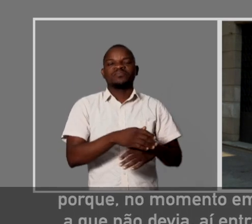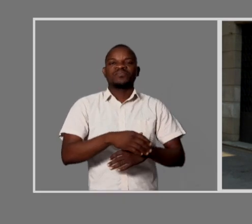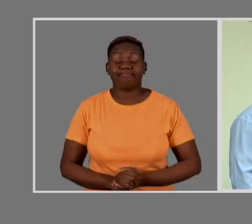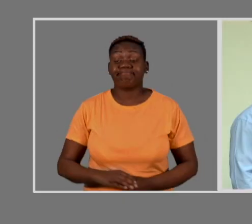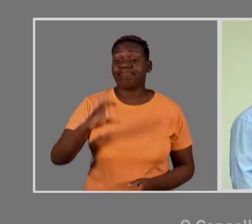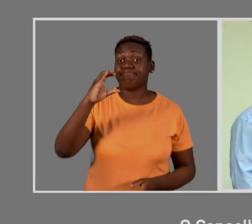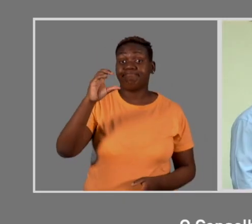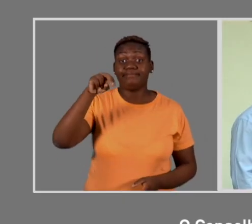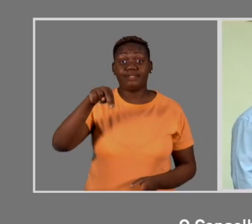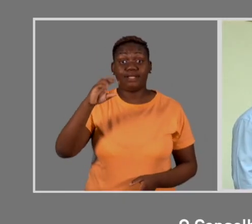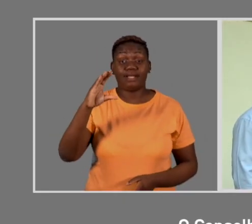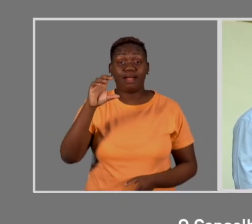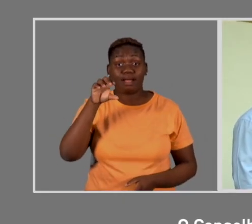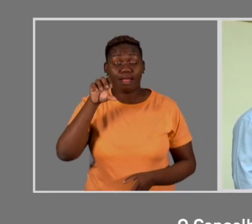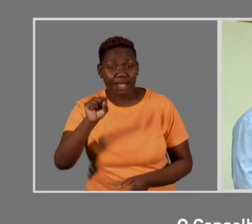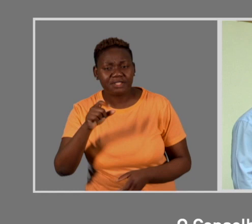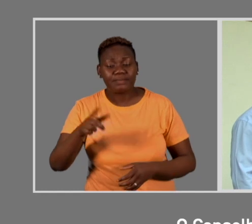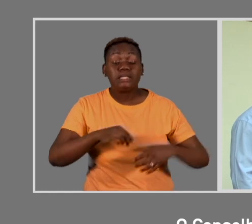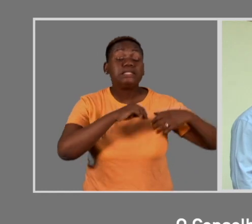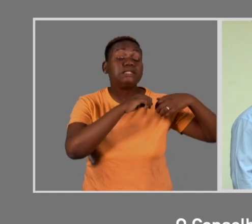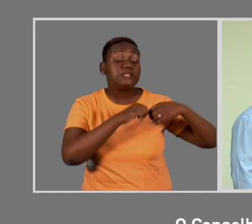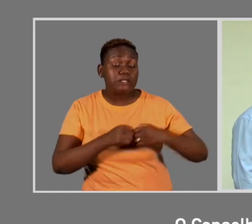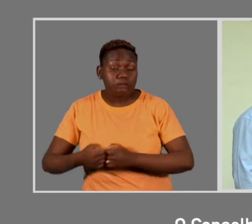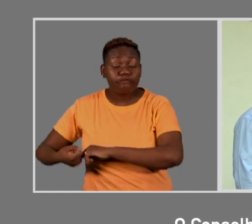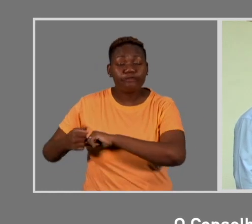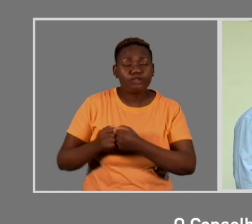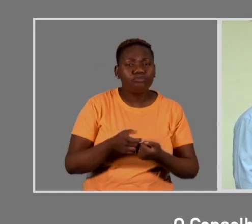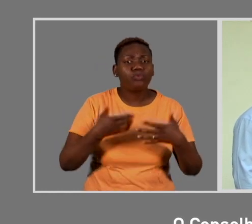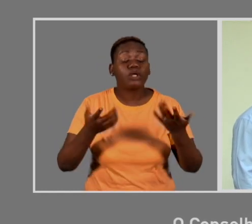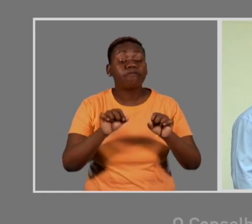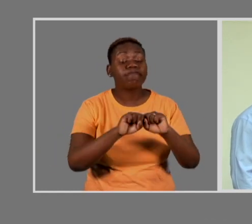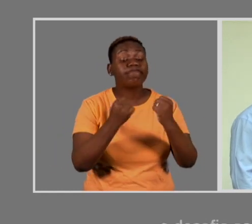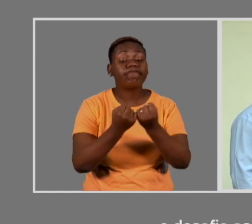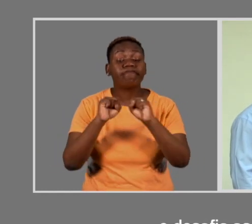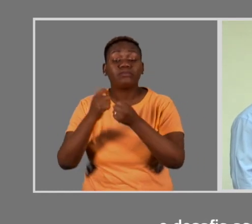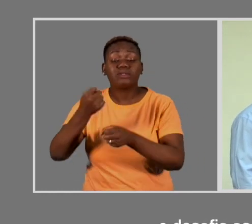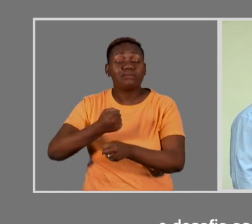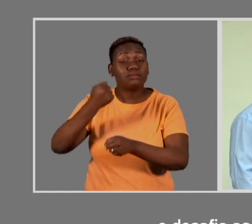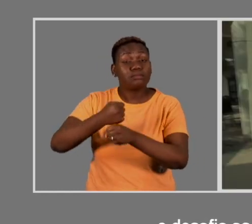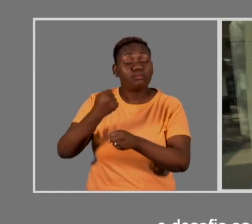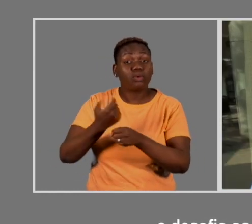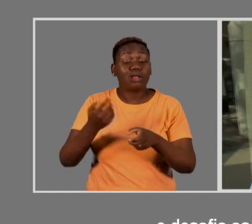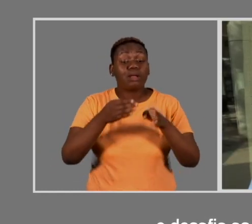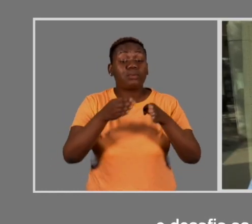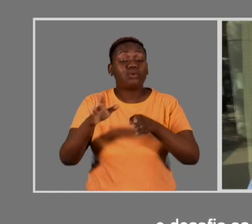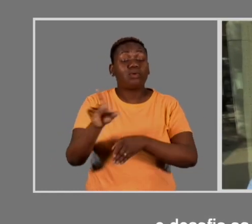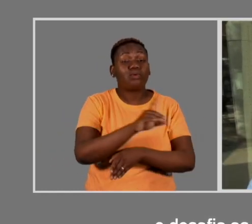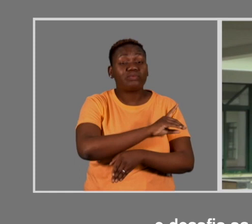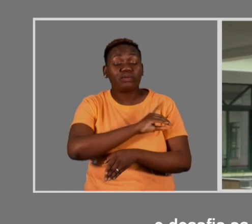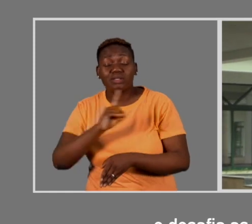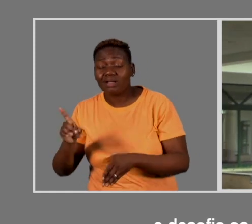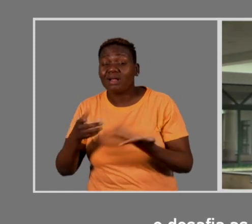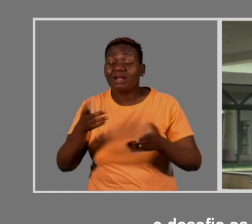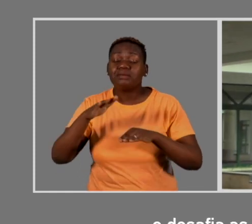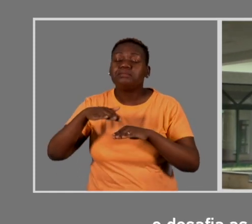discriminação, o estigma. O Conselho Nacional de Combate ao SIDA reconhece esta fragilidade e desafia as organizações que trabalham em